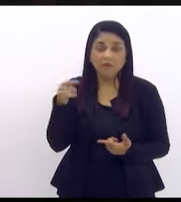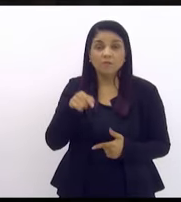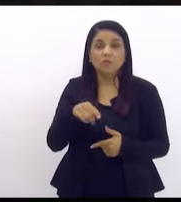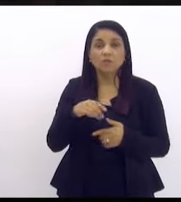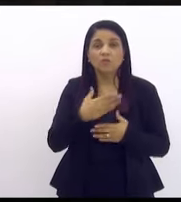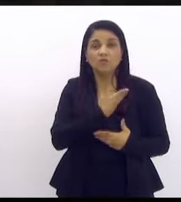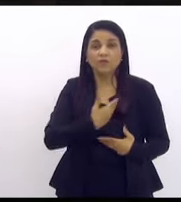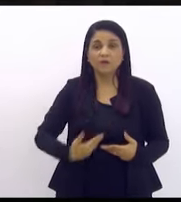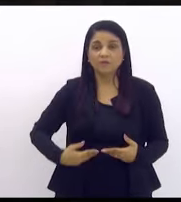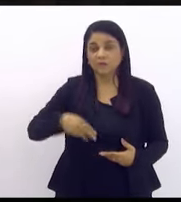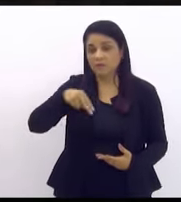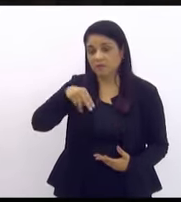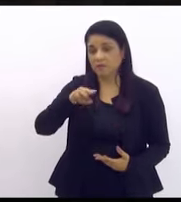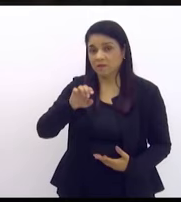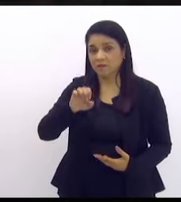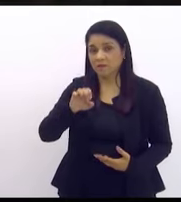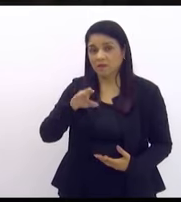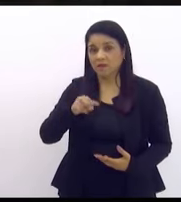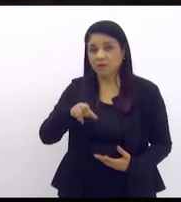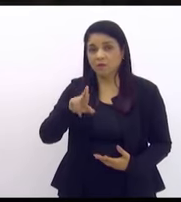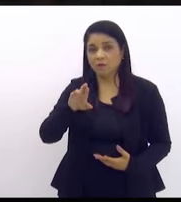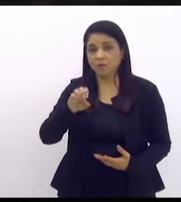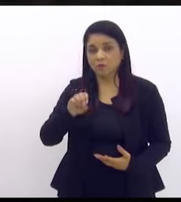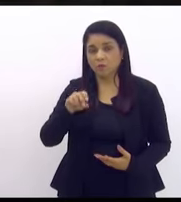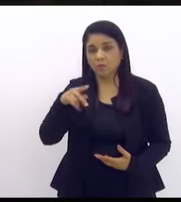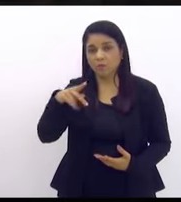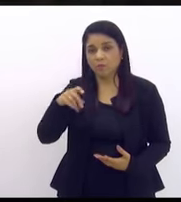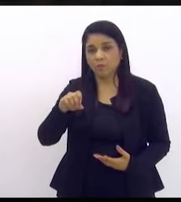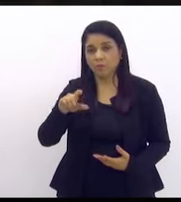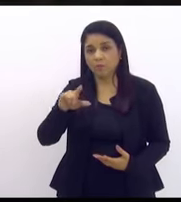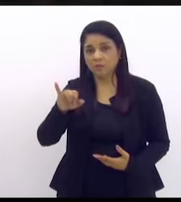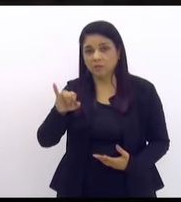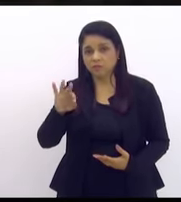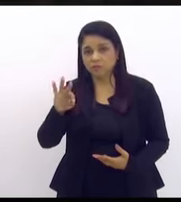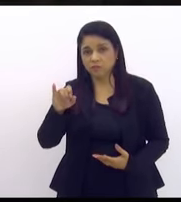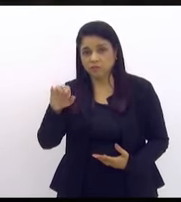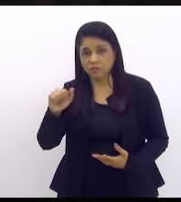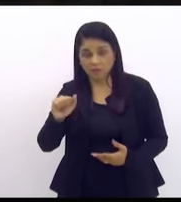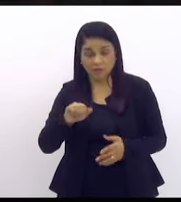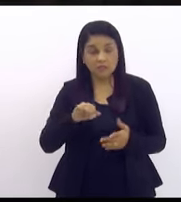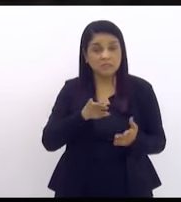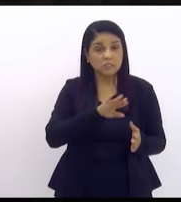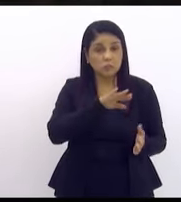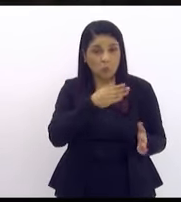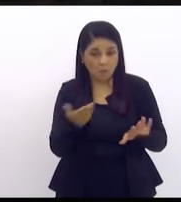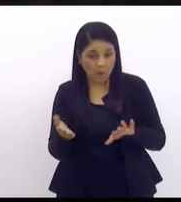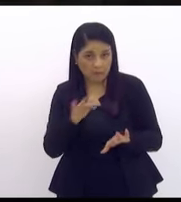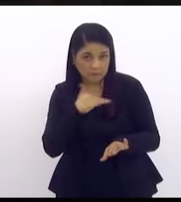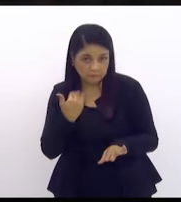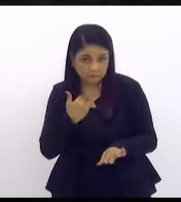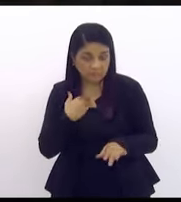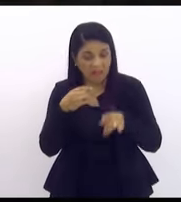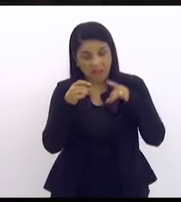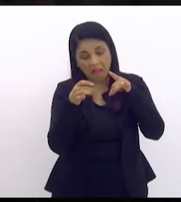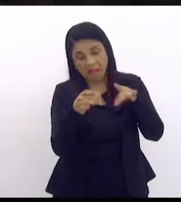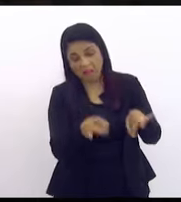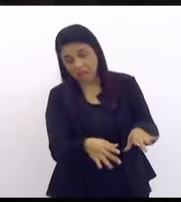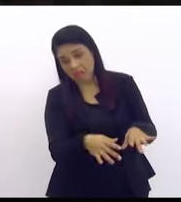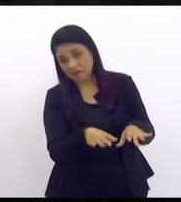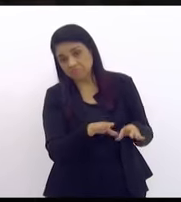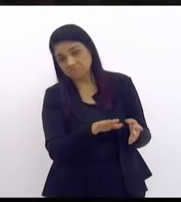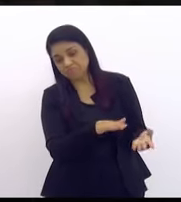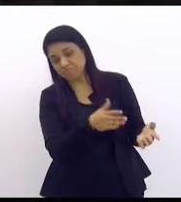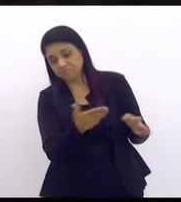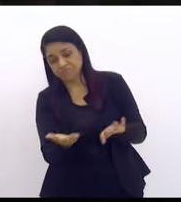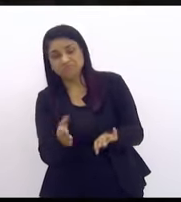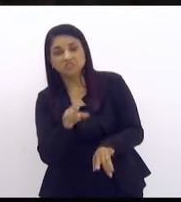necropolítica. A necropolítica, segundo o Bembe, diz que se não mata, deixa morrer. Se não mata na